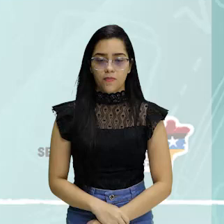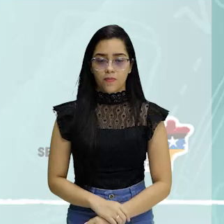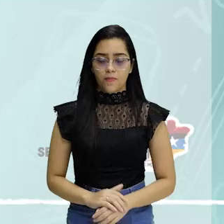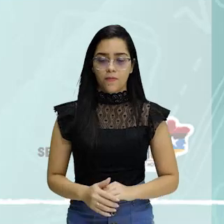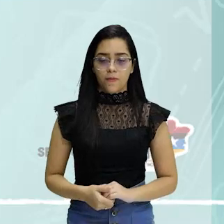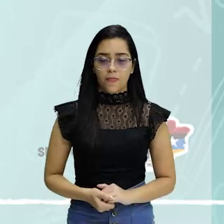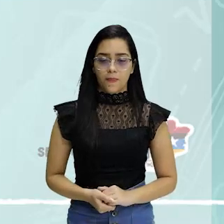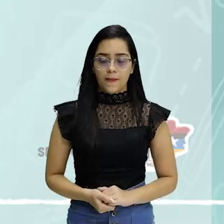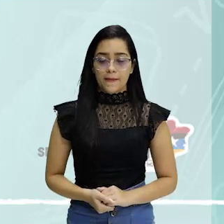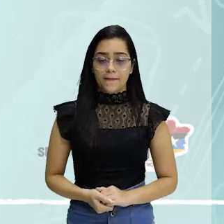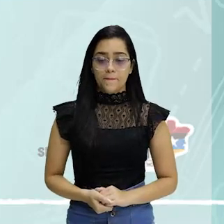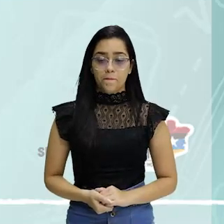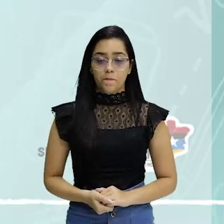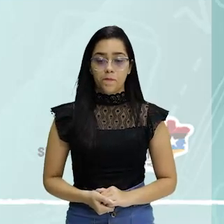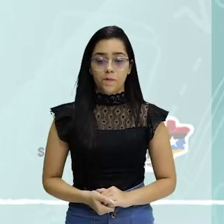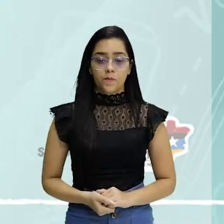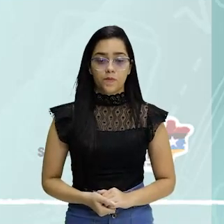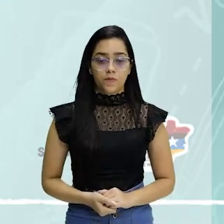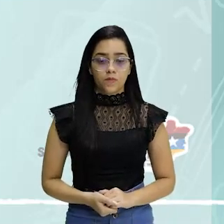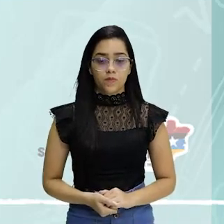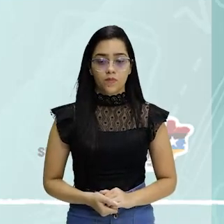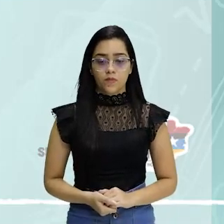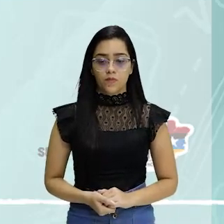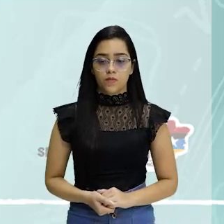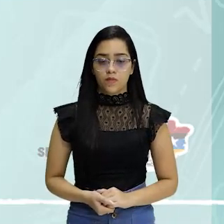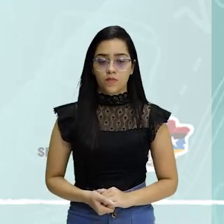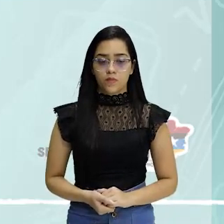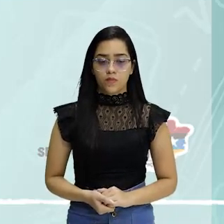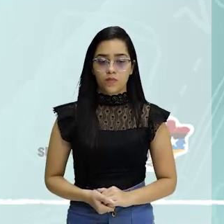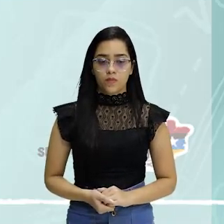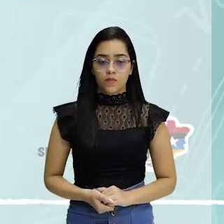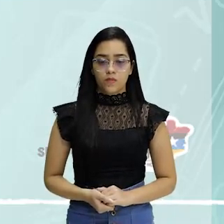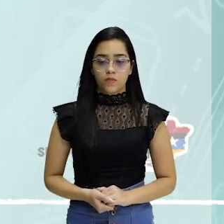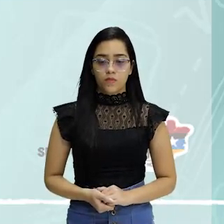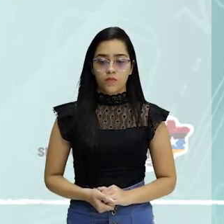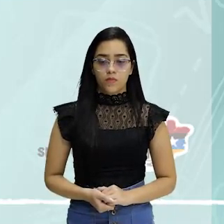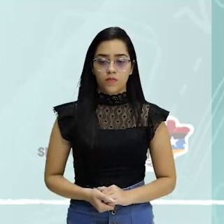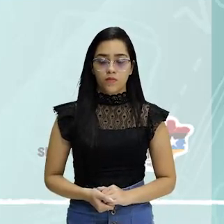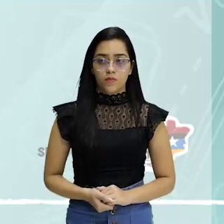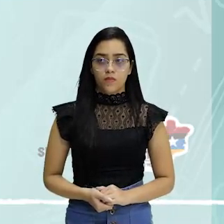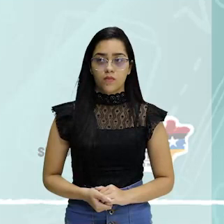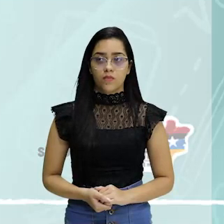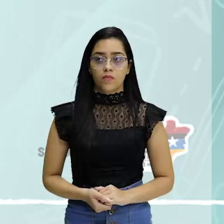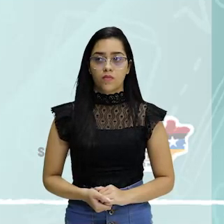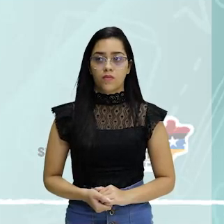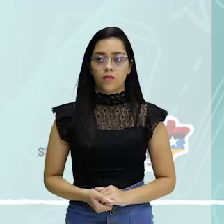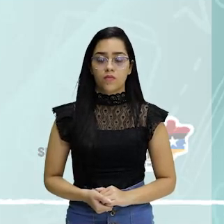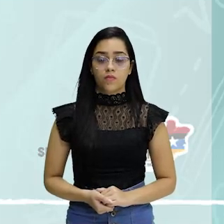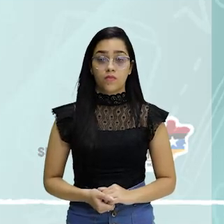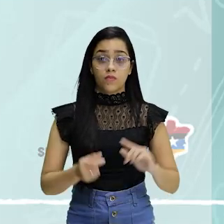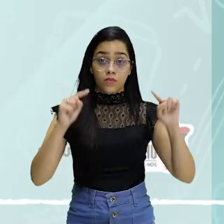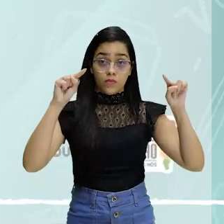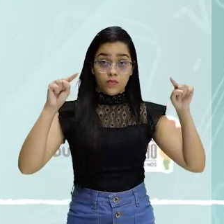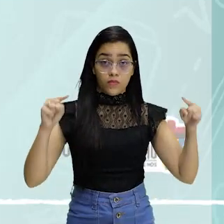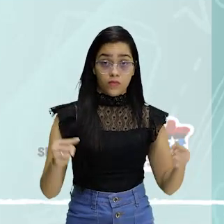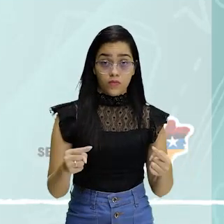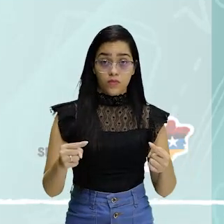mantêm relações entre si e com o meio onde vive. E só abrindo